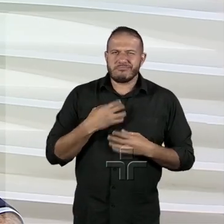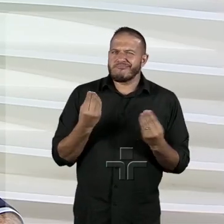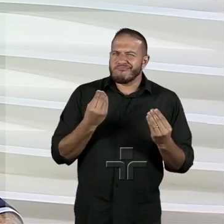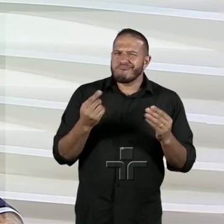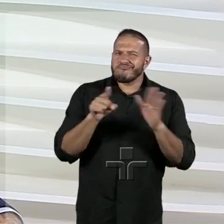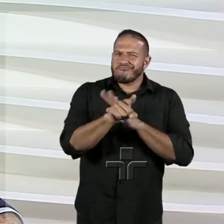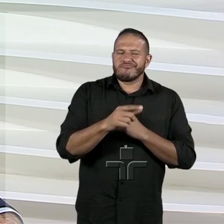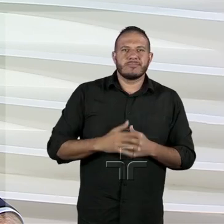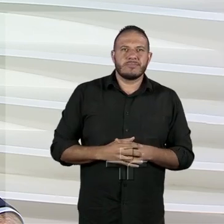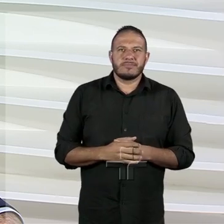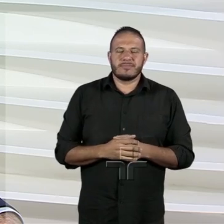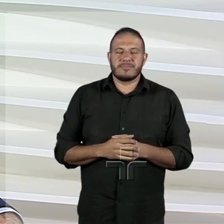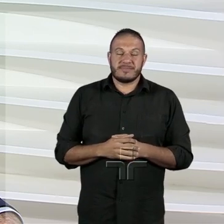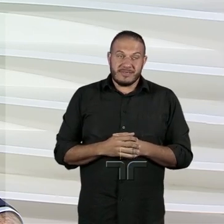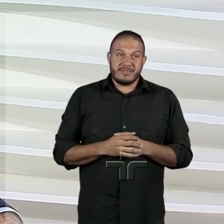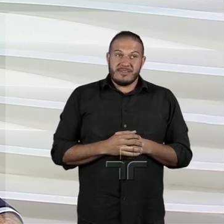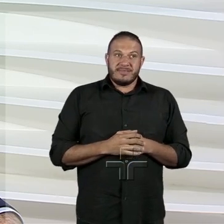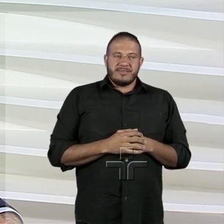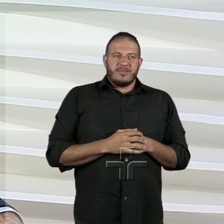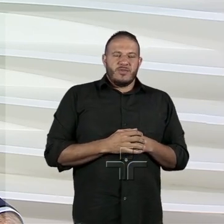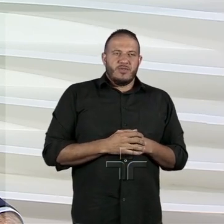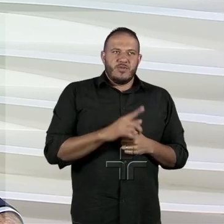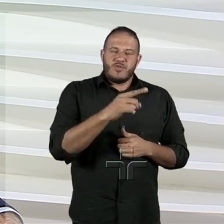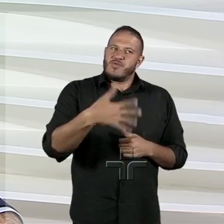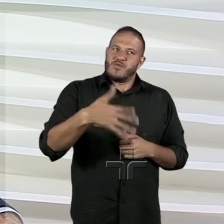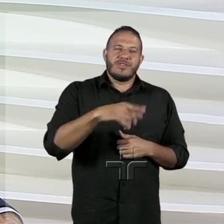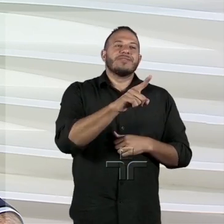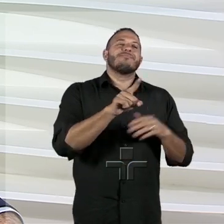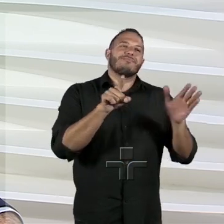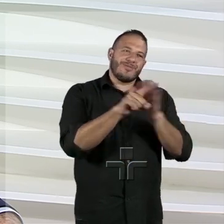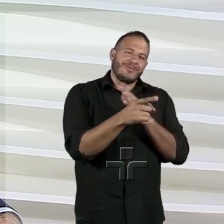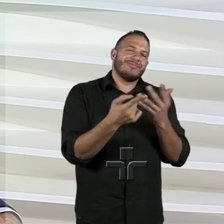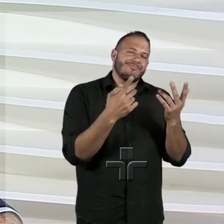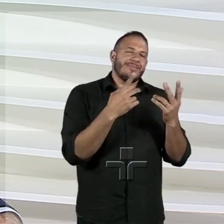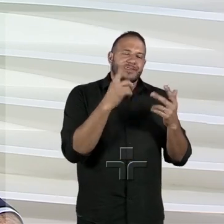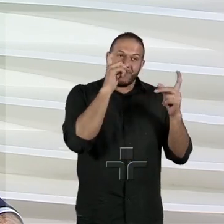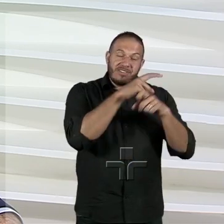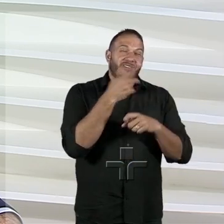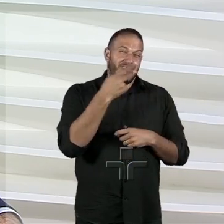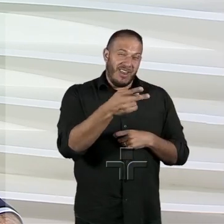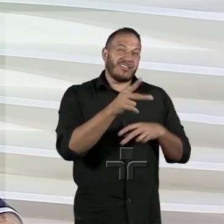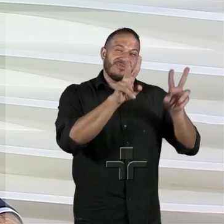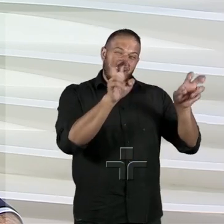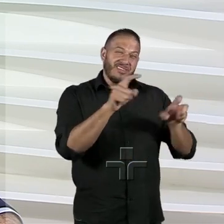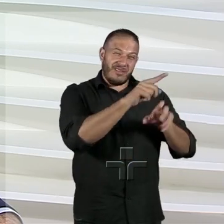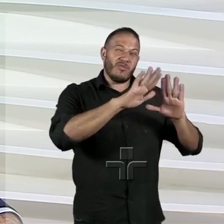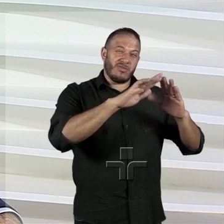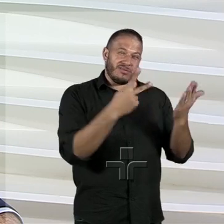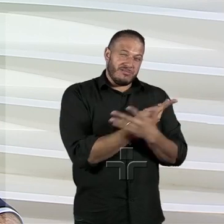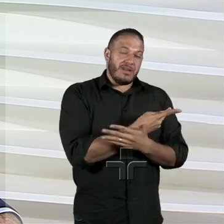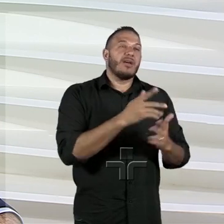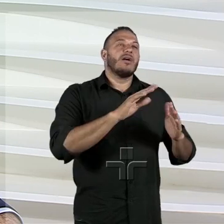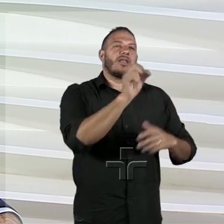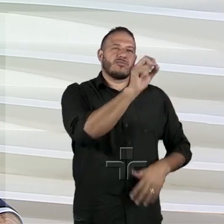sempre uma pergunta muito difícil, né? Falar sobre o que aconteceu em Suzano, aquela tragédia,